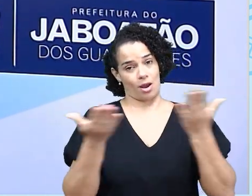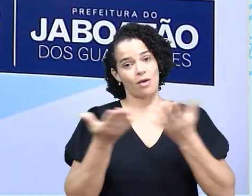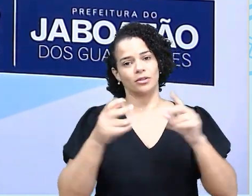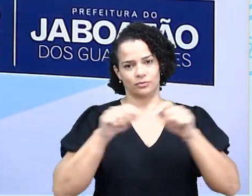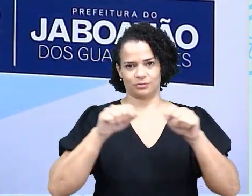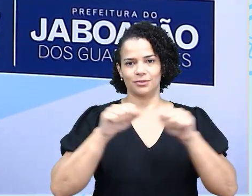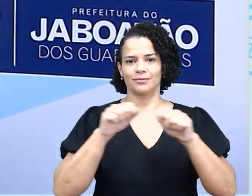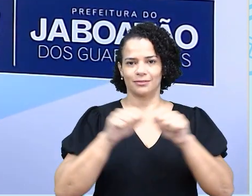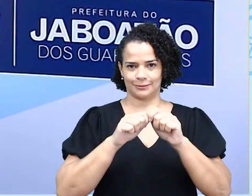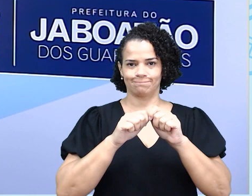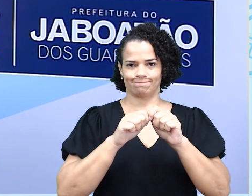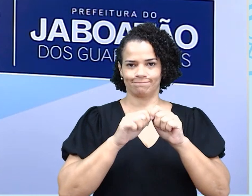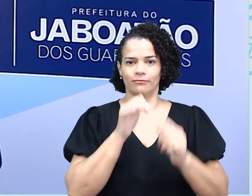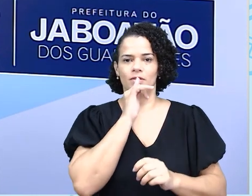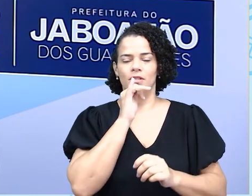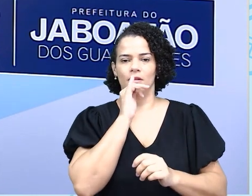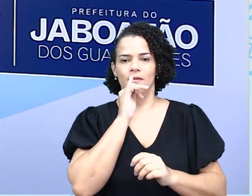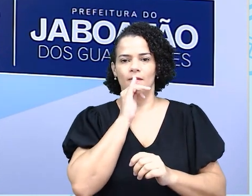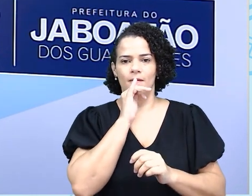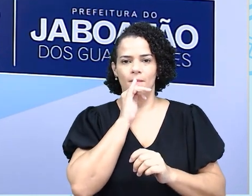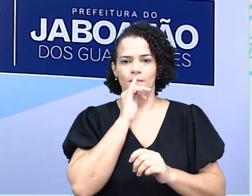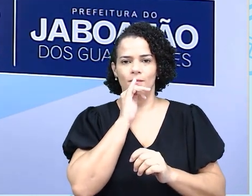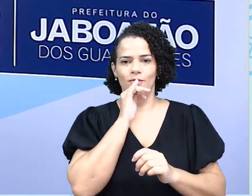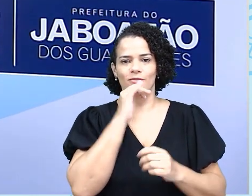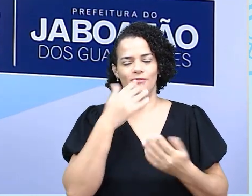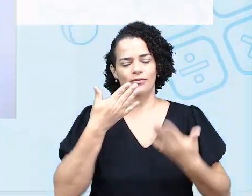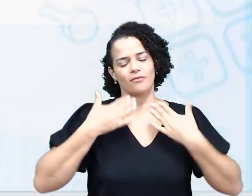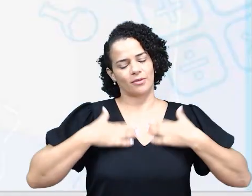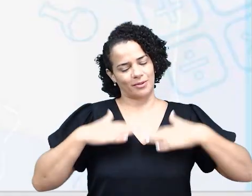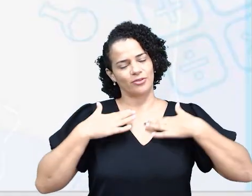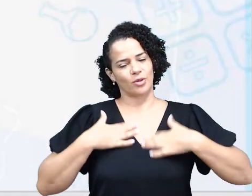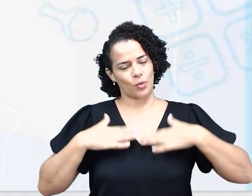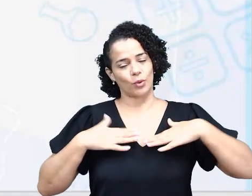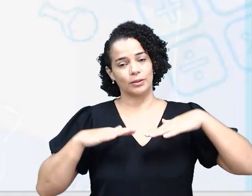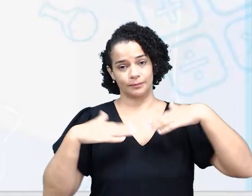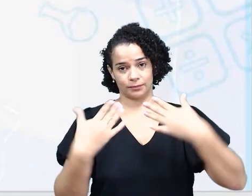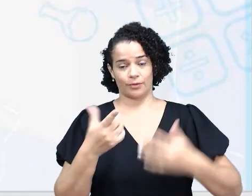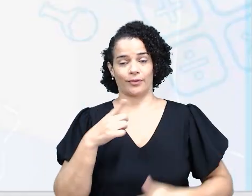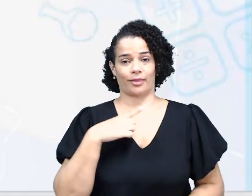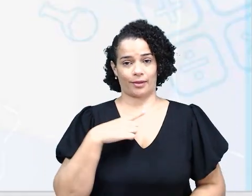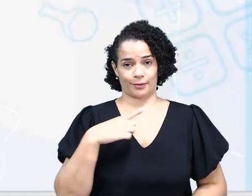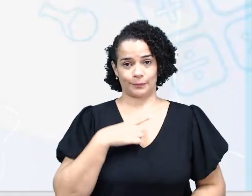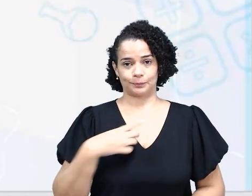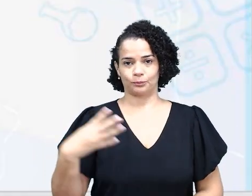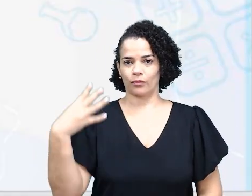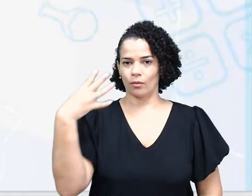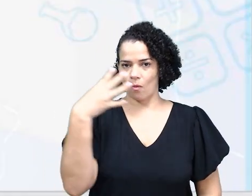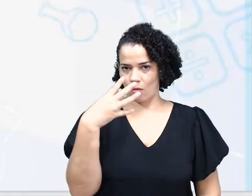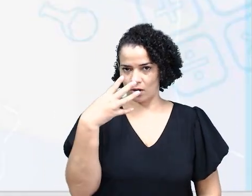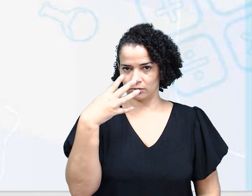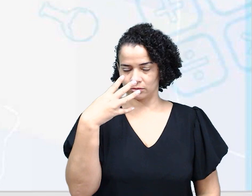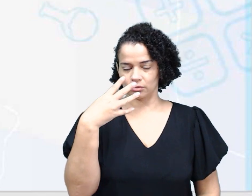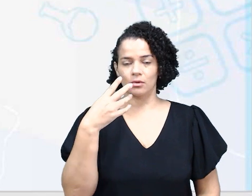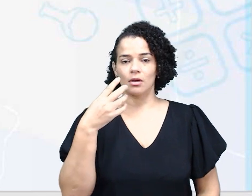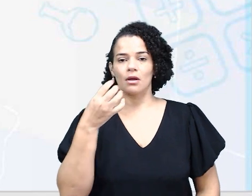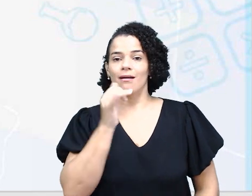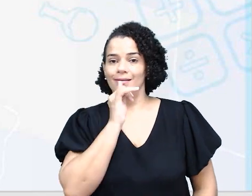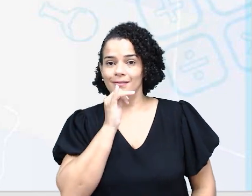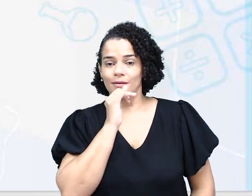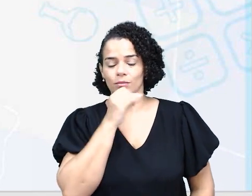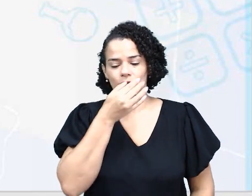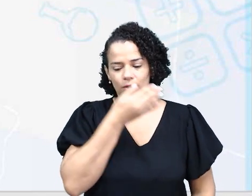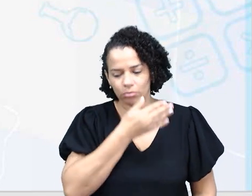gente vai partir para os exemplos, que eu tenho certeza que as coisas vão ficar mais tranquilas. Então, eu tenho aqui, ó, 4 exemplos de